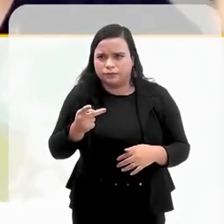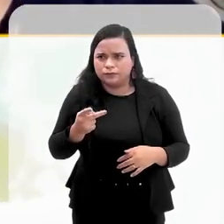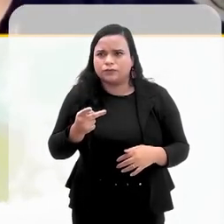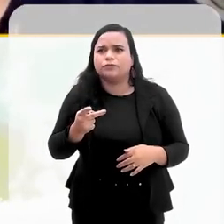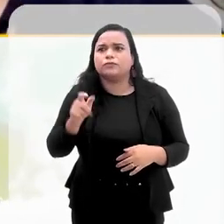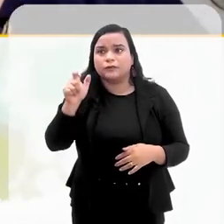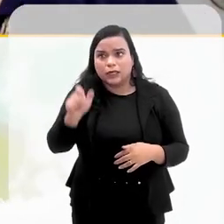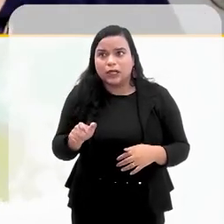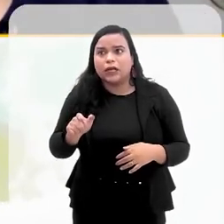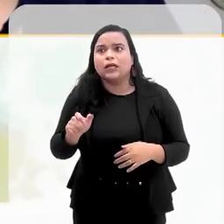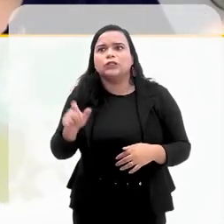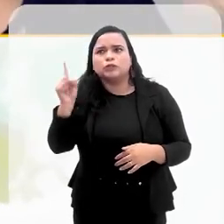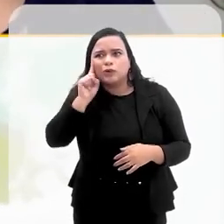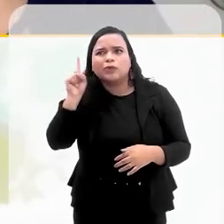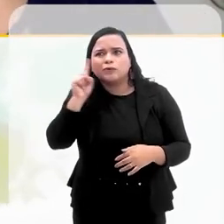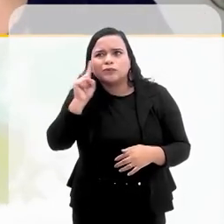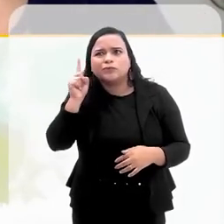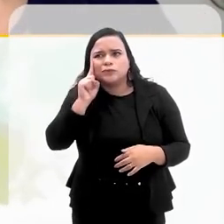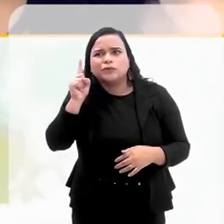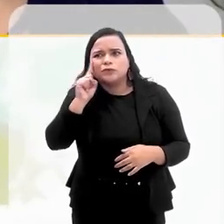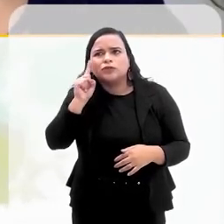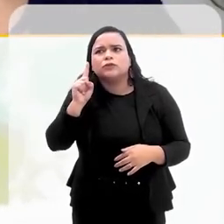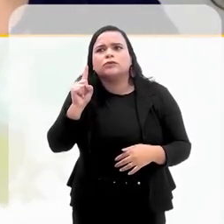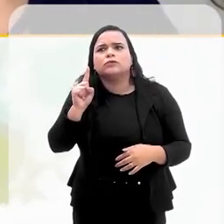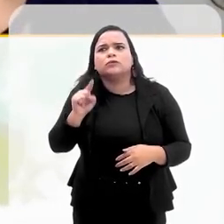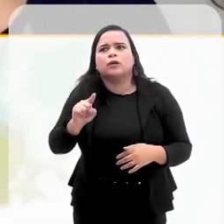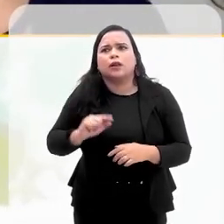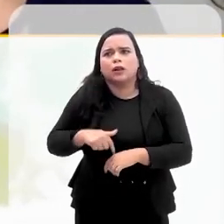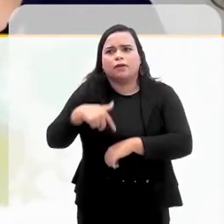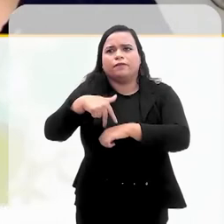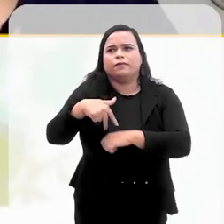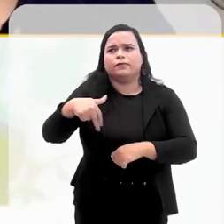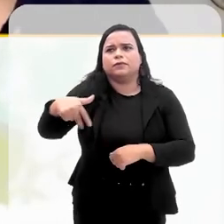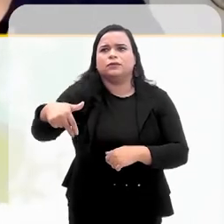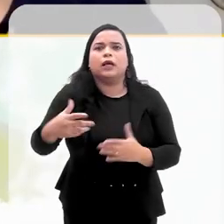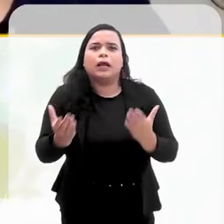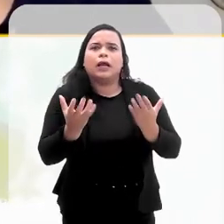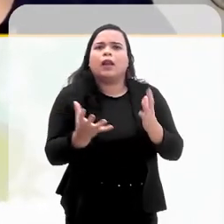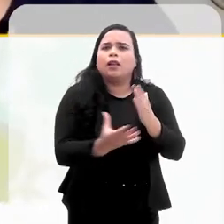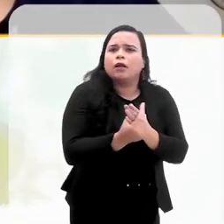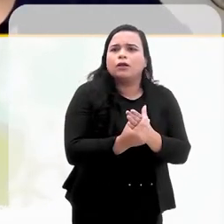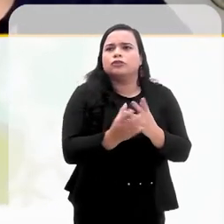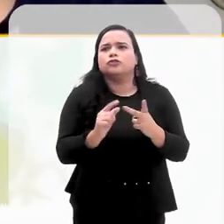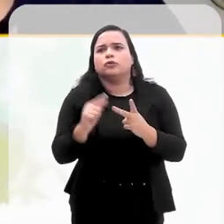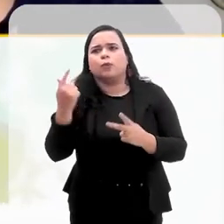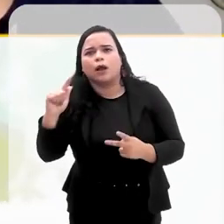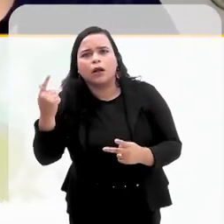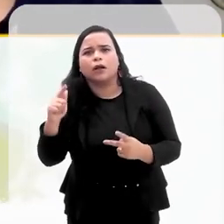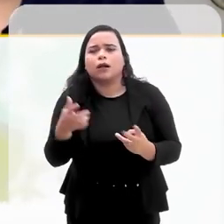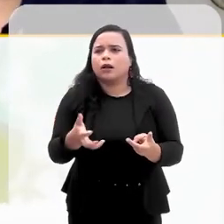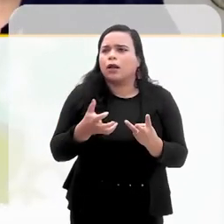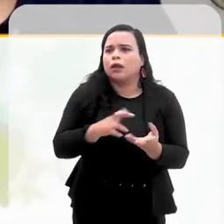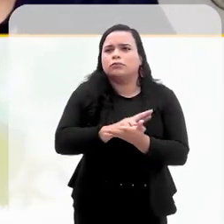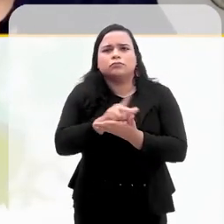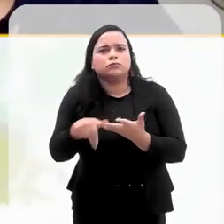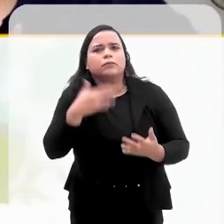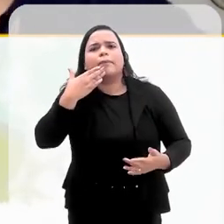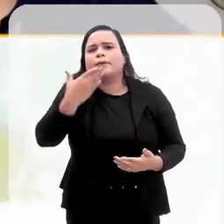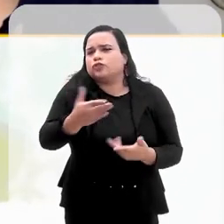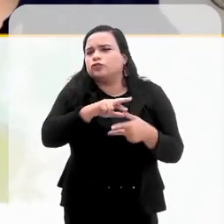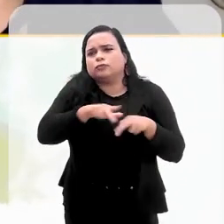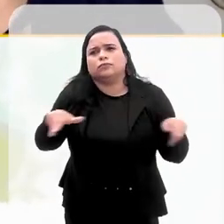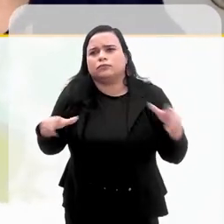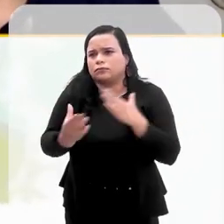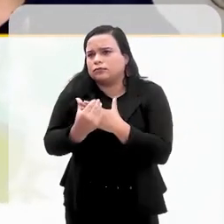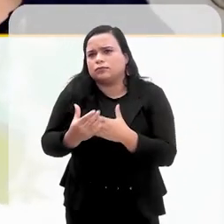quero guaraná, eu quero, né? E pedia lá um lanche. E esse dia ele levantou, passou pelo painel, pegou o cartão de dor